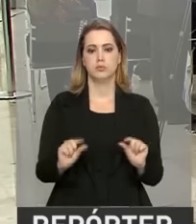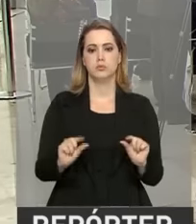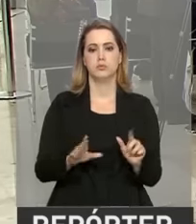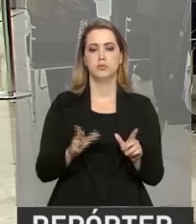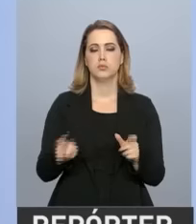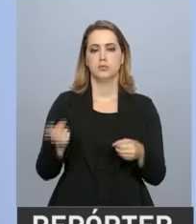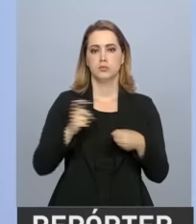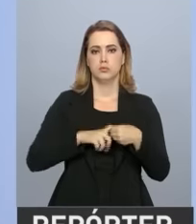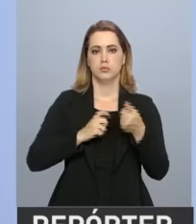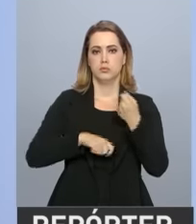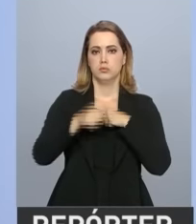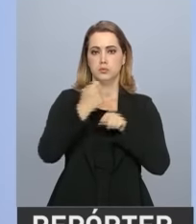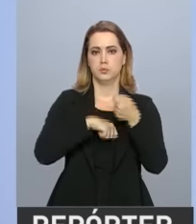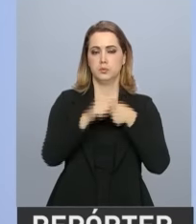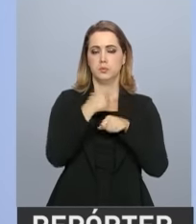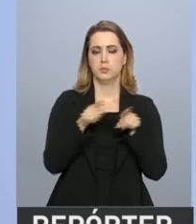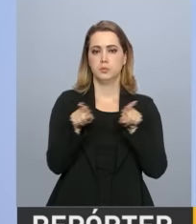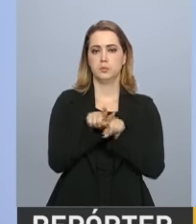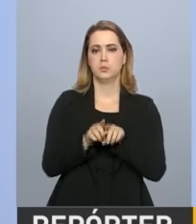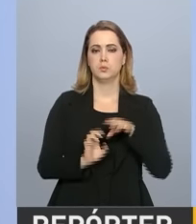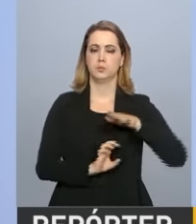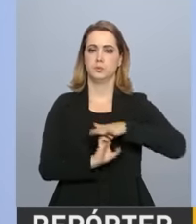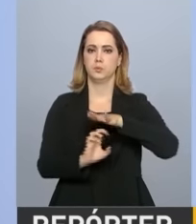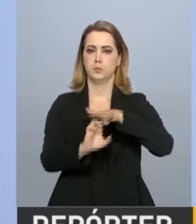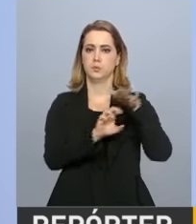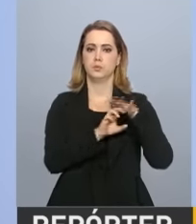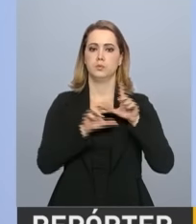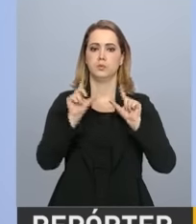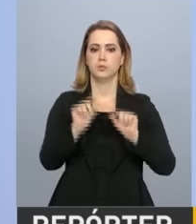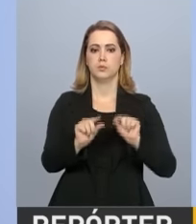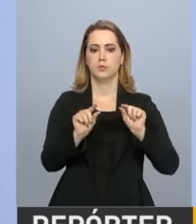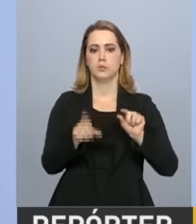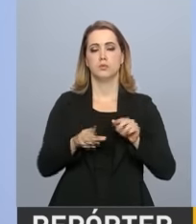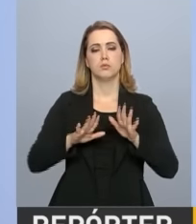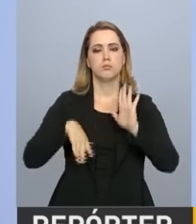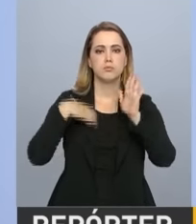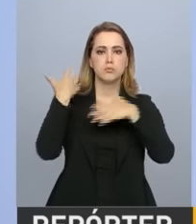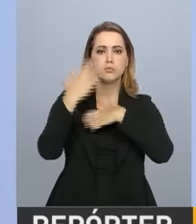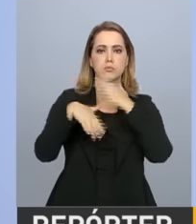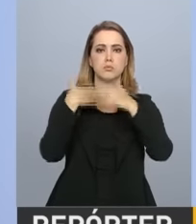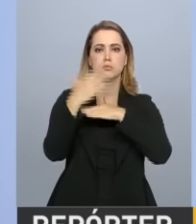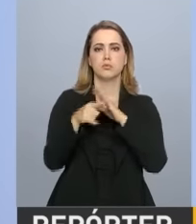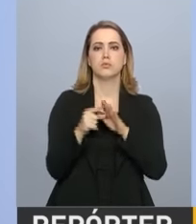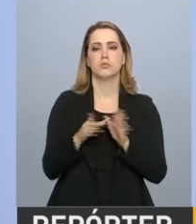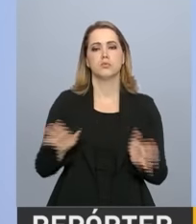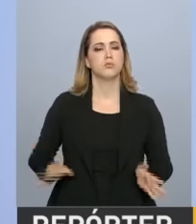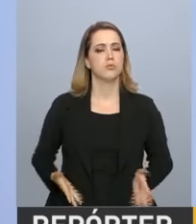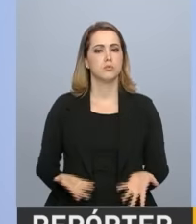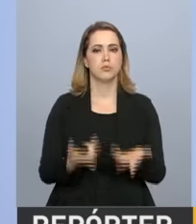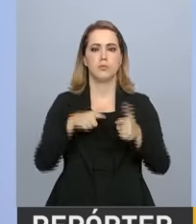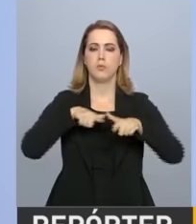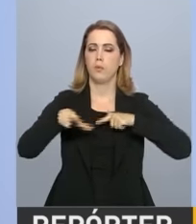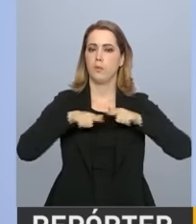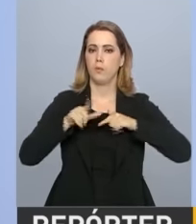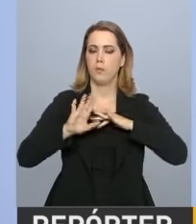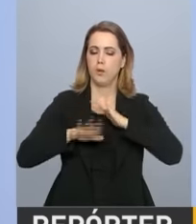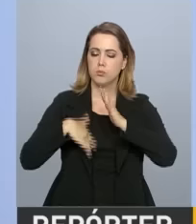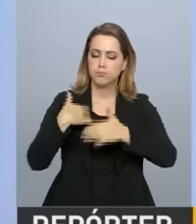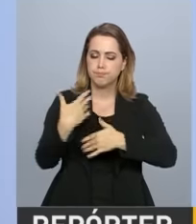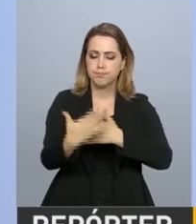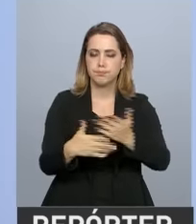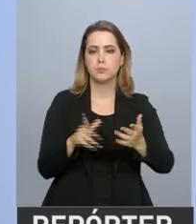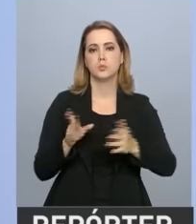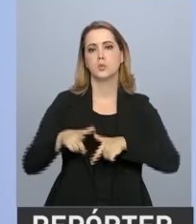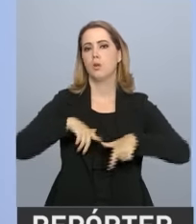da economia. O microempreendimento, ele vai além da geração de emprego, ele vai além